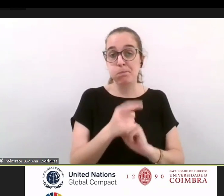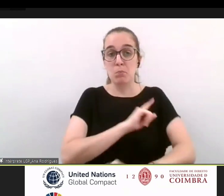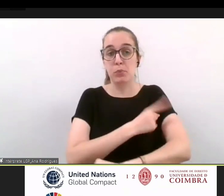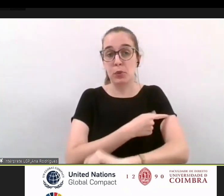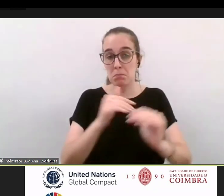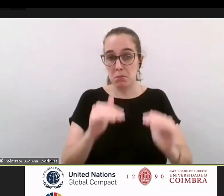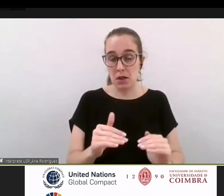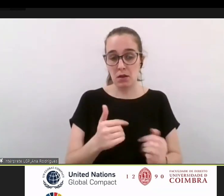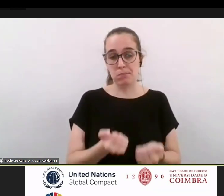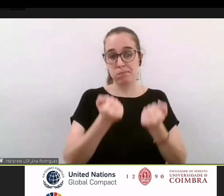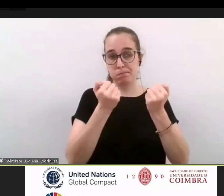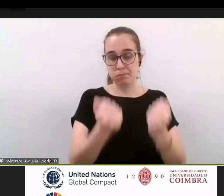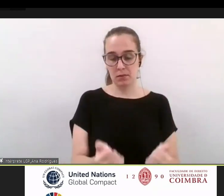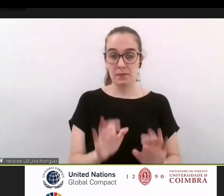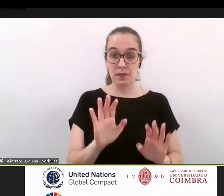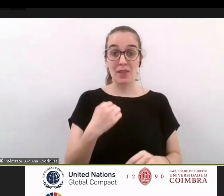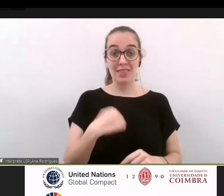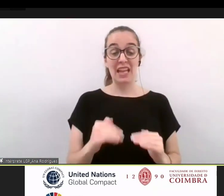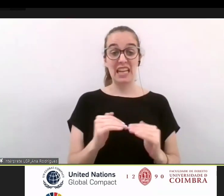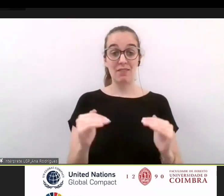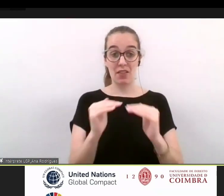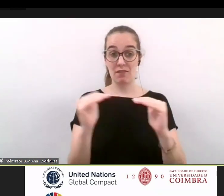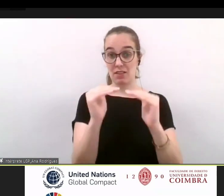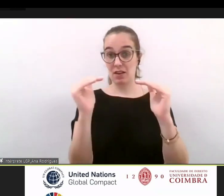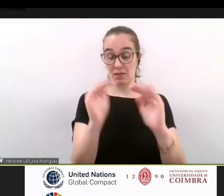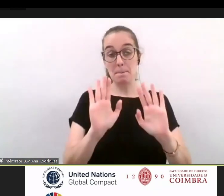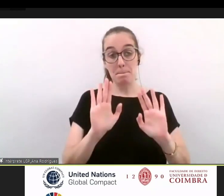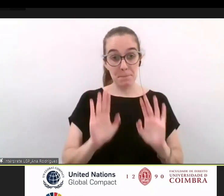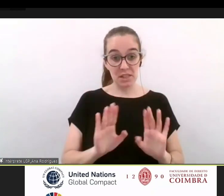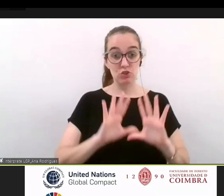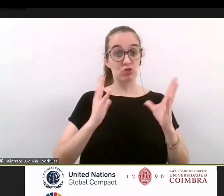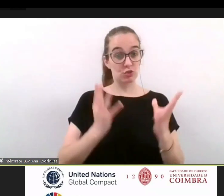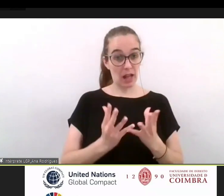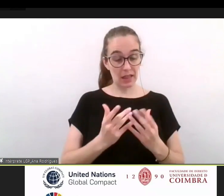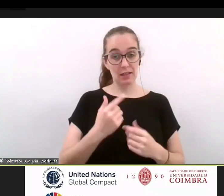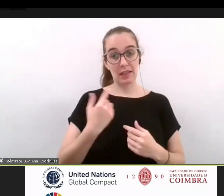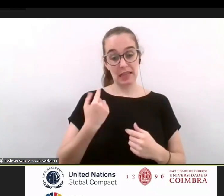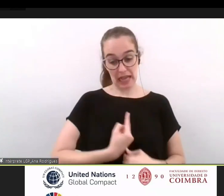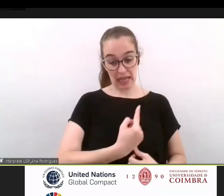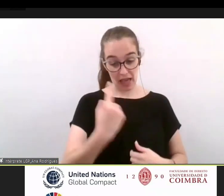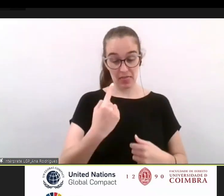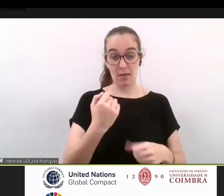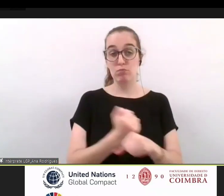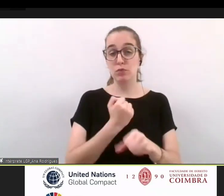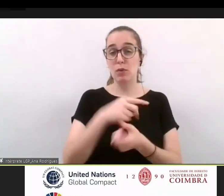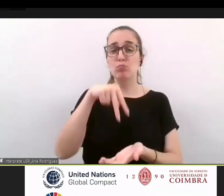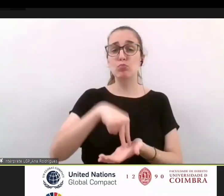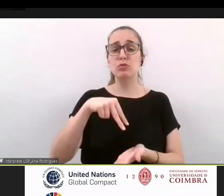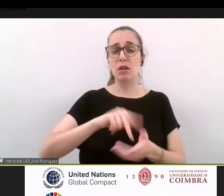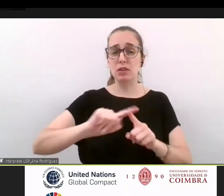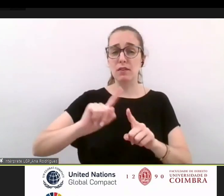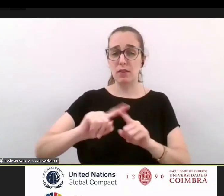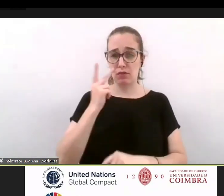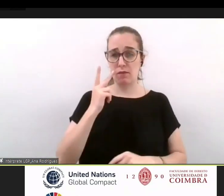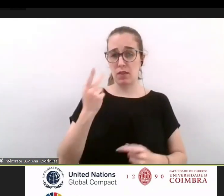em ter essa visão global. Portanto, aqui há níveis diferentes de responsabilidade, mas cada um de nós, nos diferentes papéis que assume na